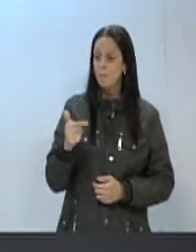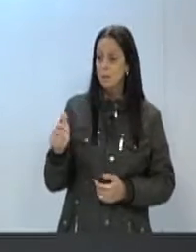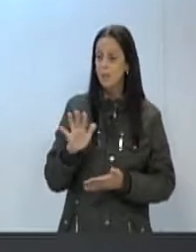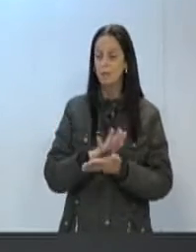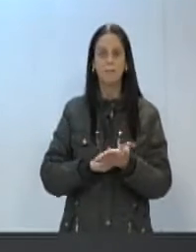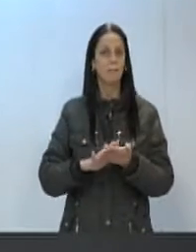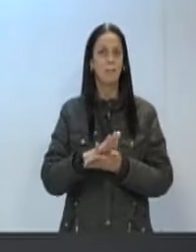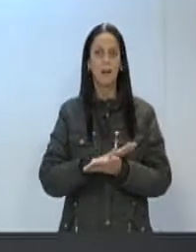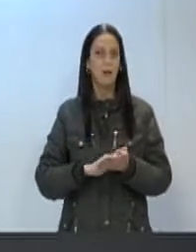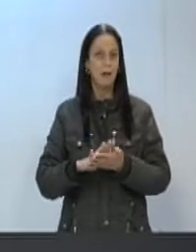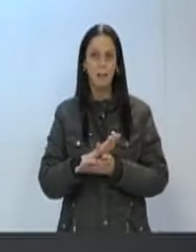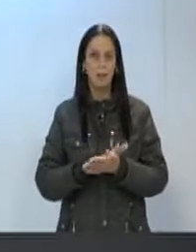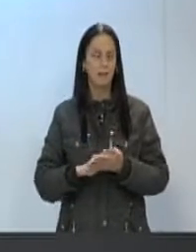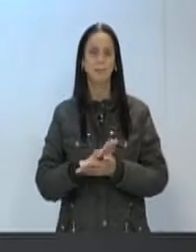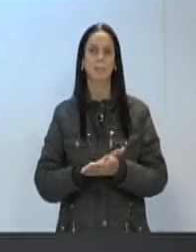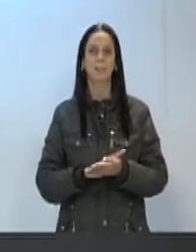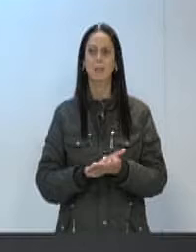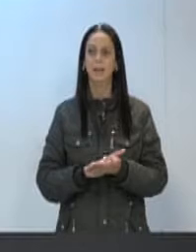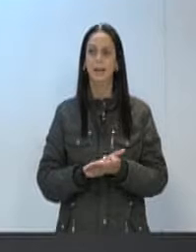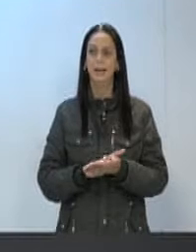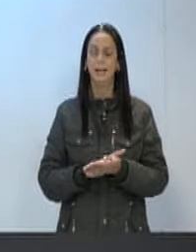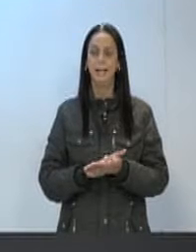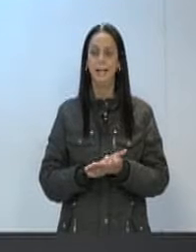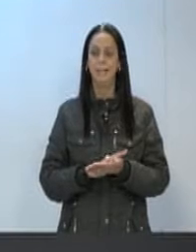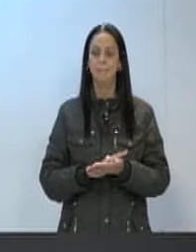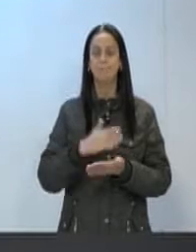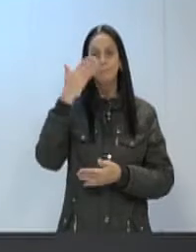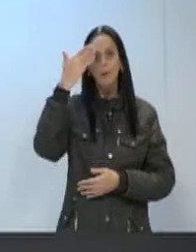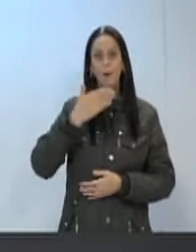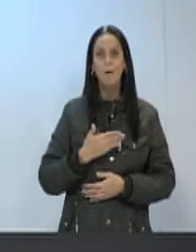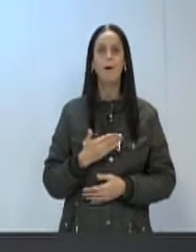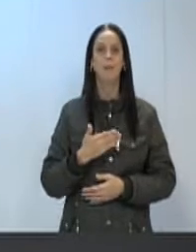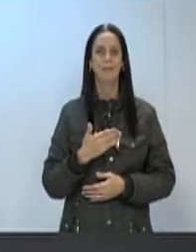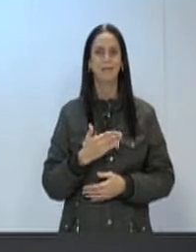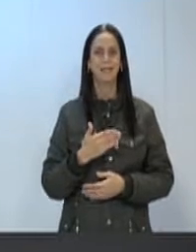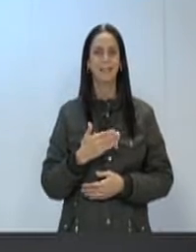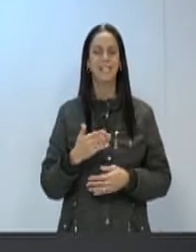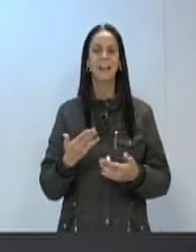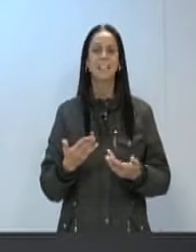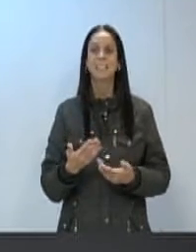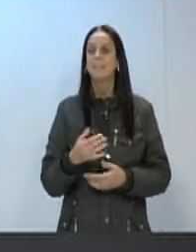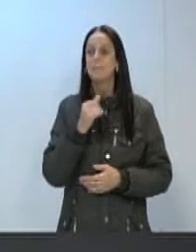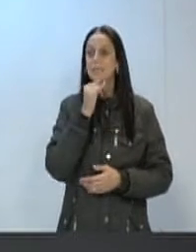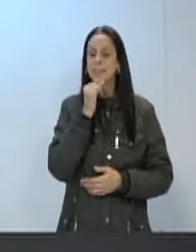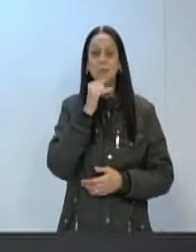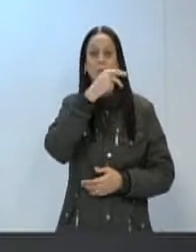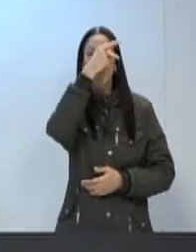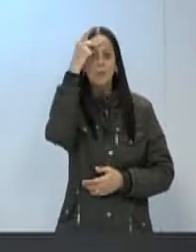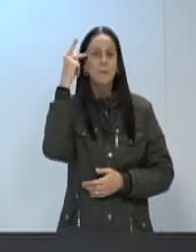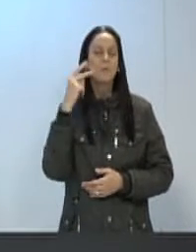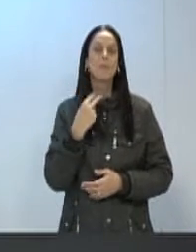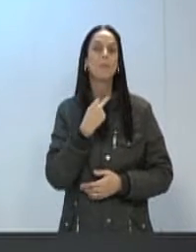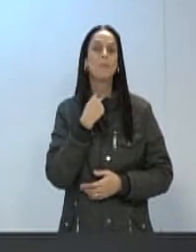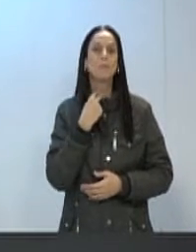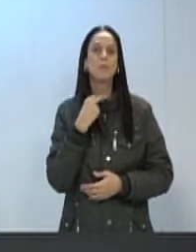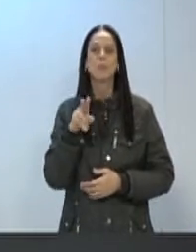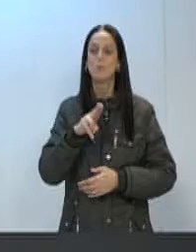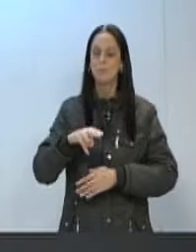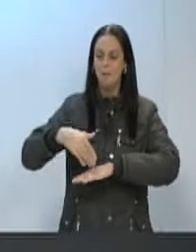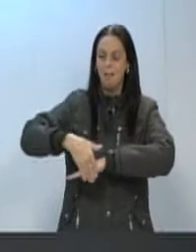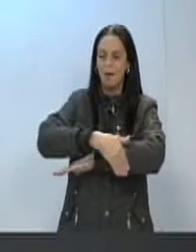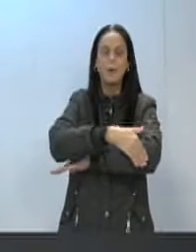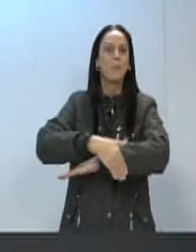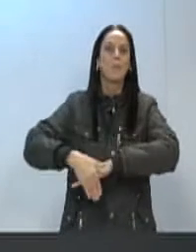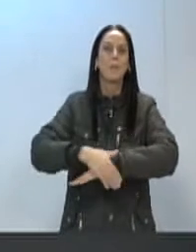regulamentação os donos de Restaurantes e Bares não poderiam usar o espaço público a gente fala das Calçadas E